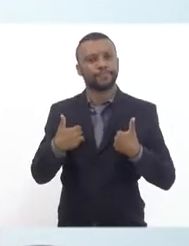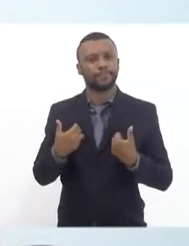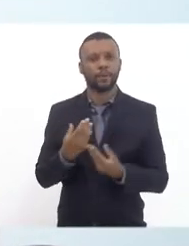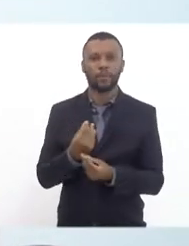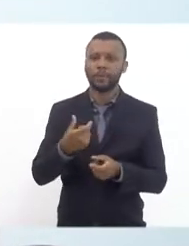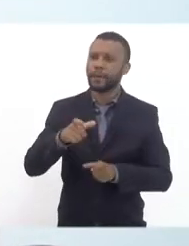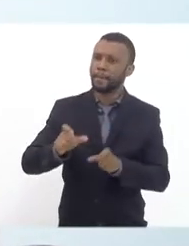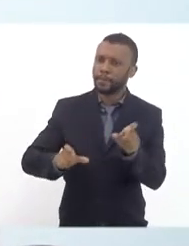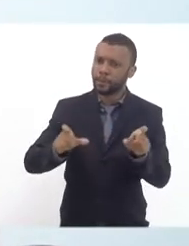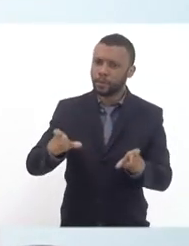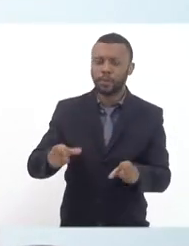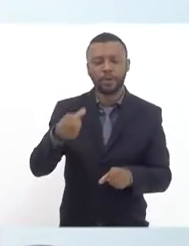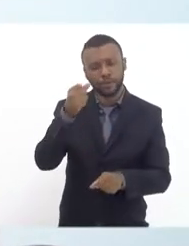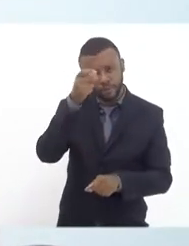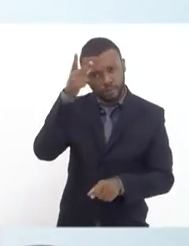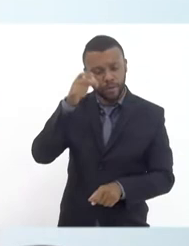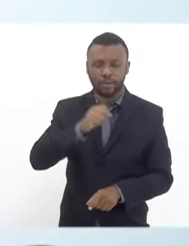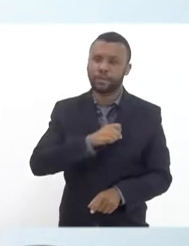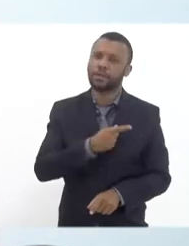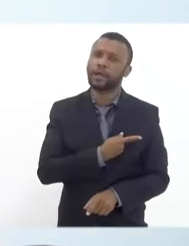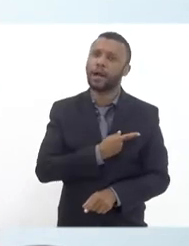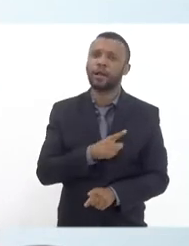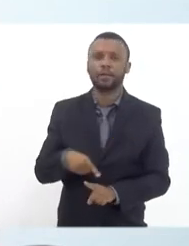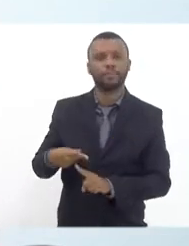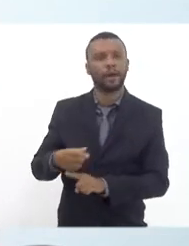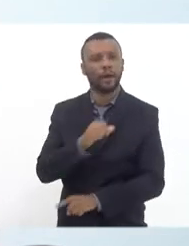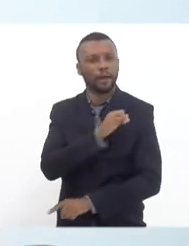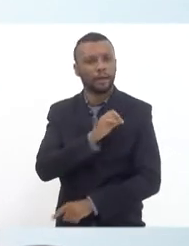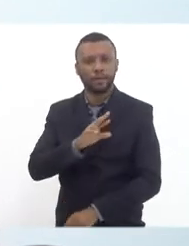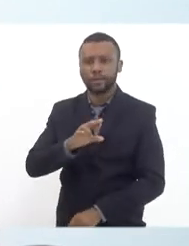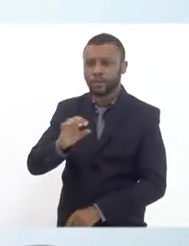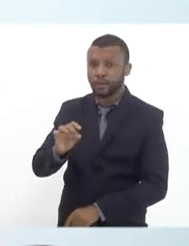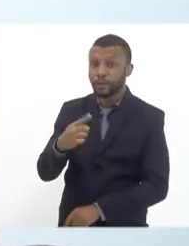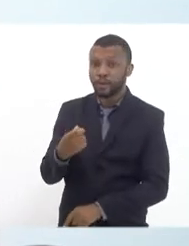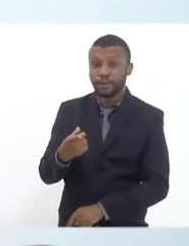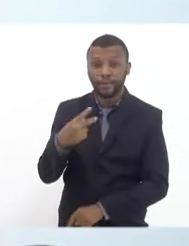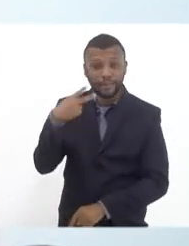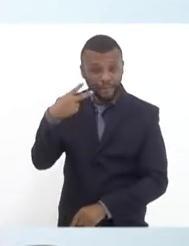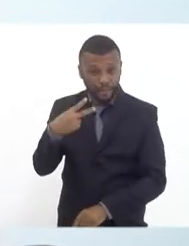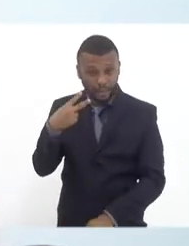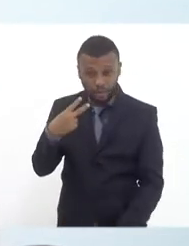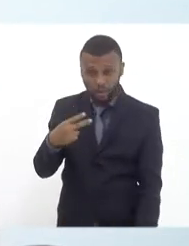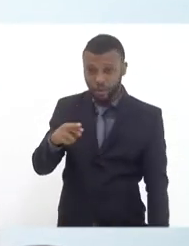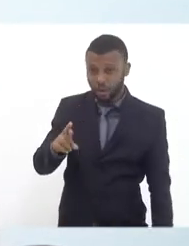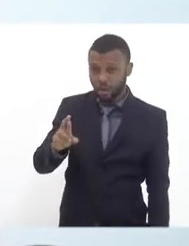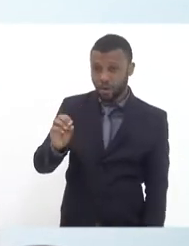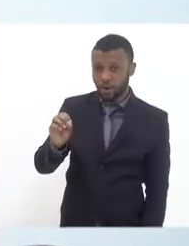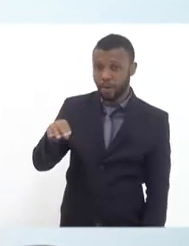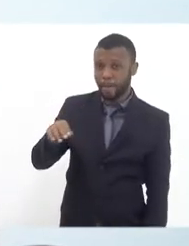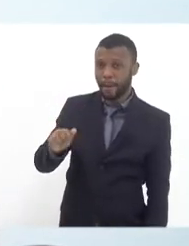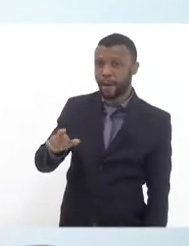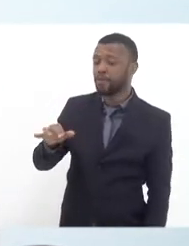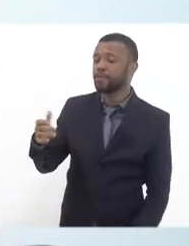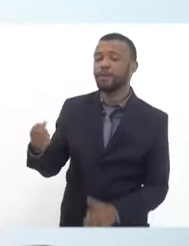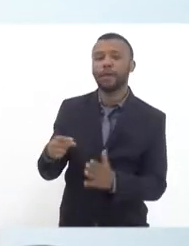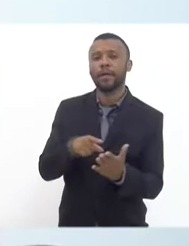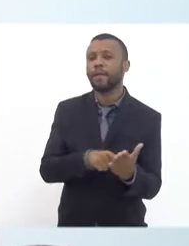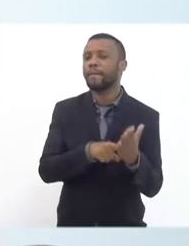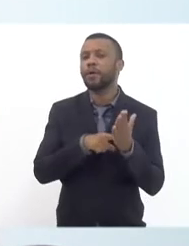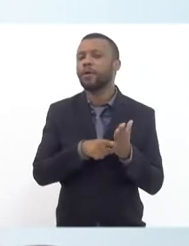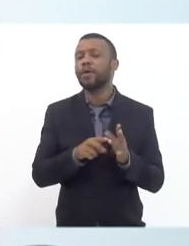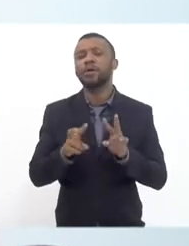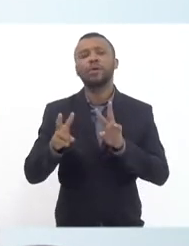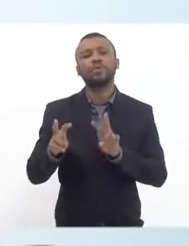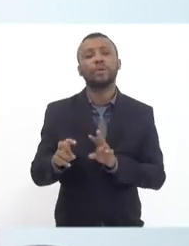São Gonçalo e no estado do Rio de Janeiro. E o nosso vereador Romário, ele acabou também apresentando sobre a questão do Clube